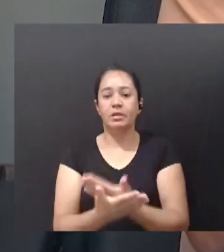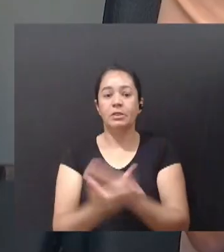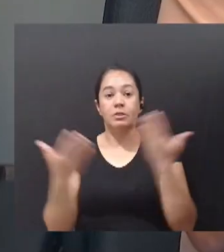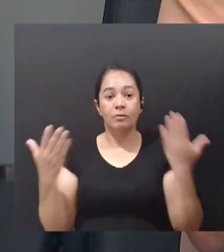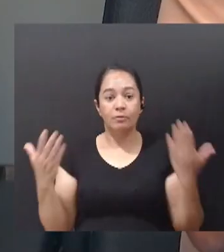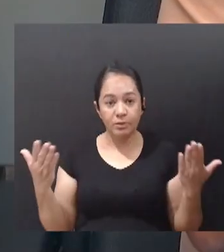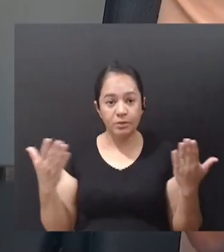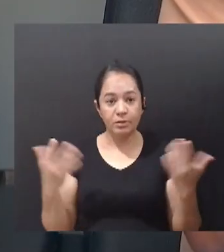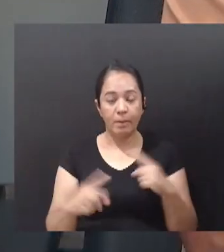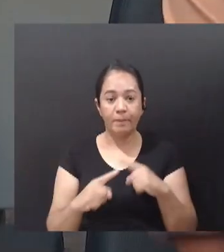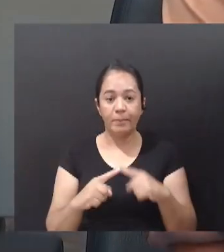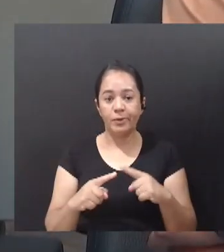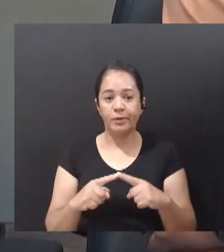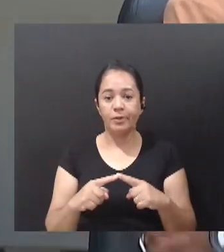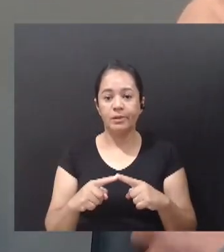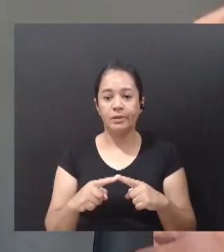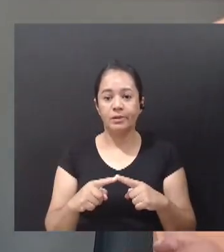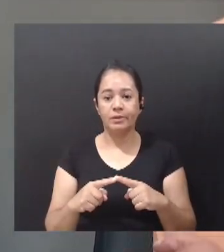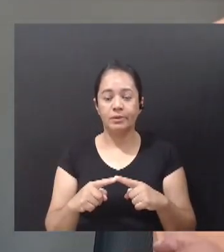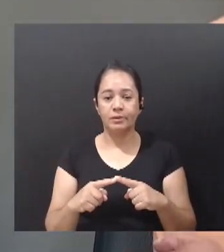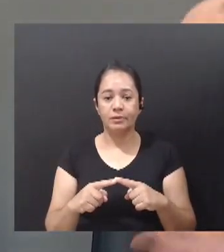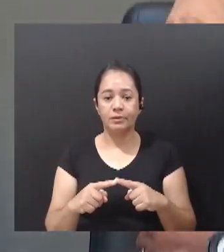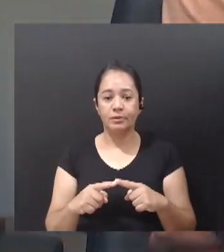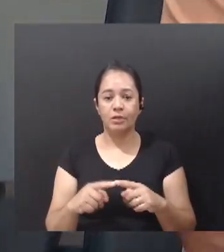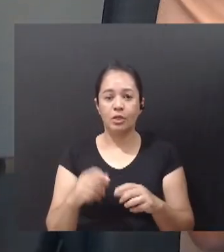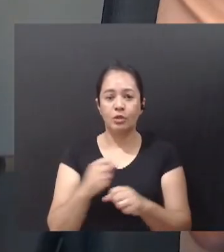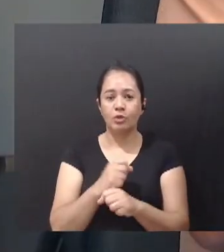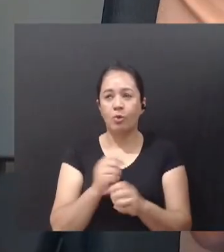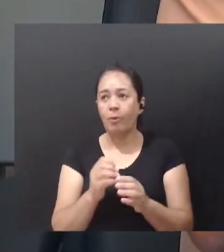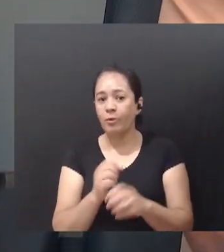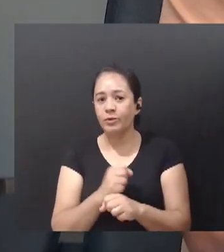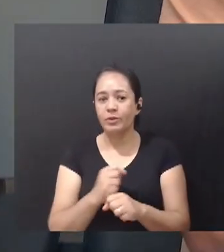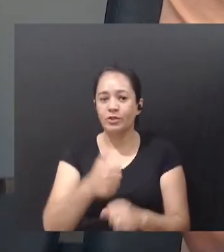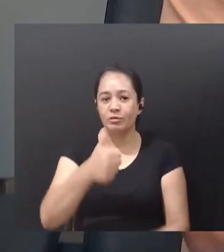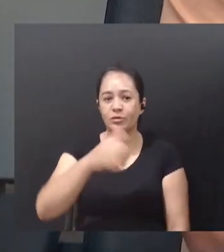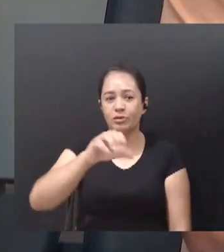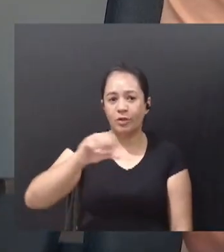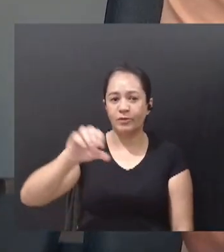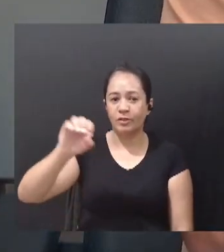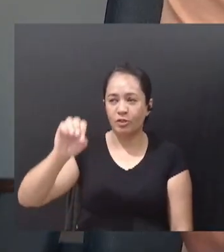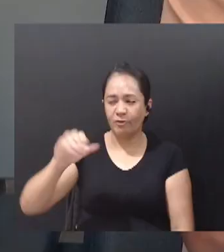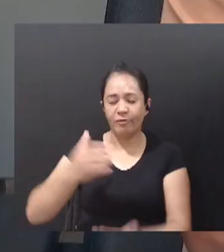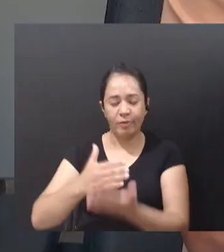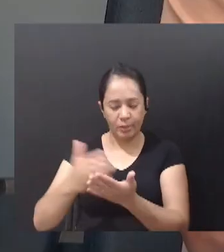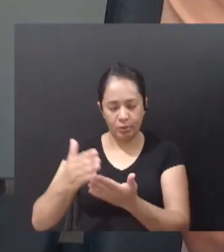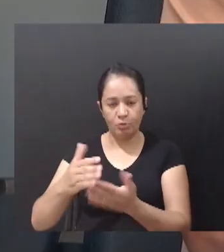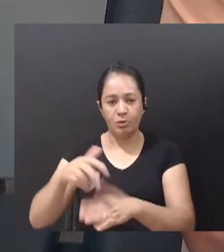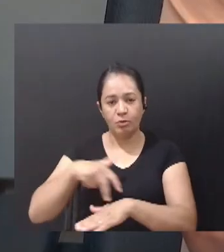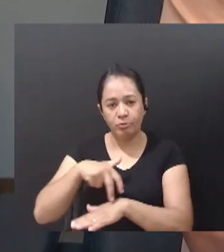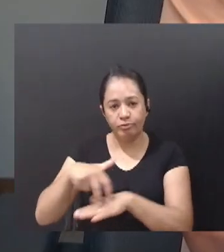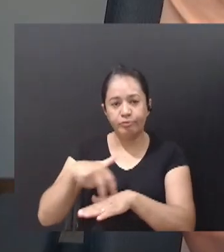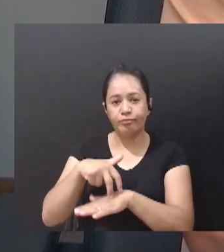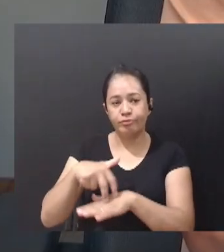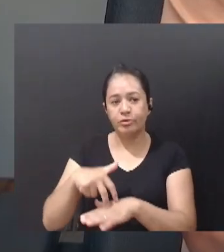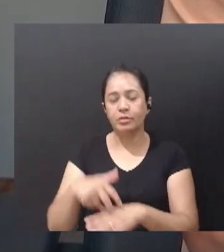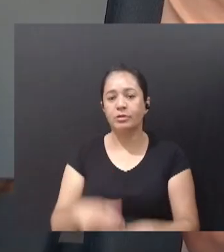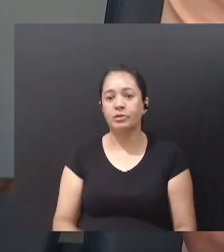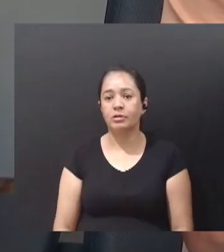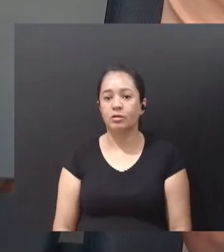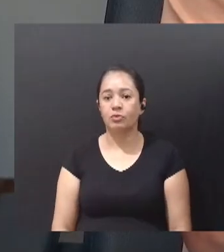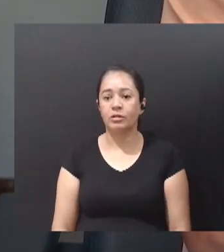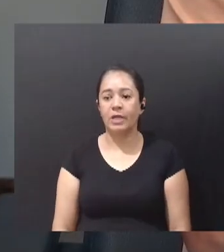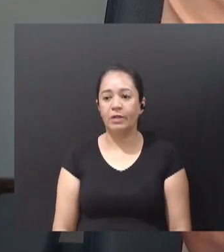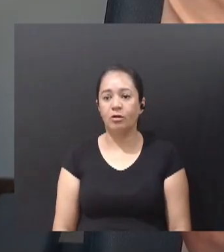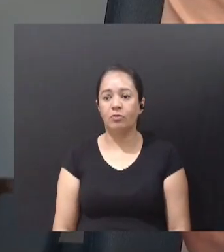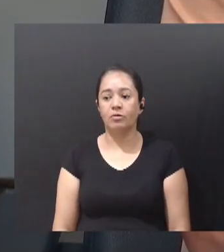a gente é da década de 90, né? A gente começou a fazer rap na década de 90. Saímos na coletânea Raps Rap, não sei